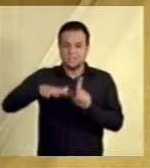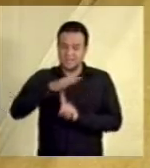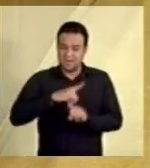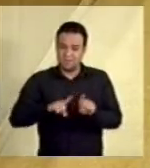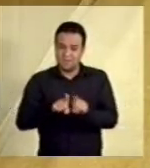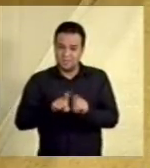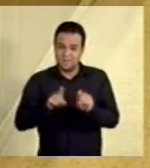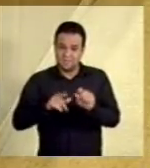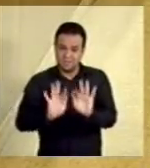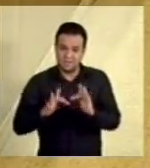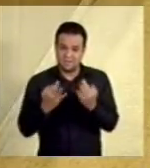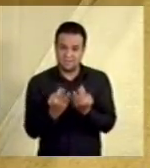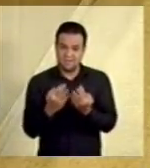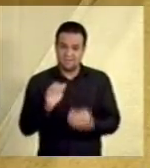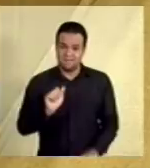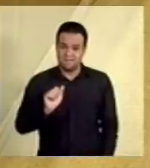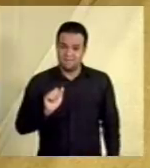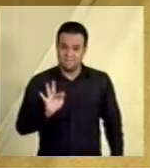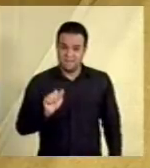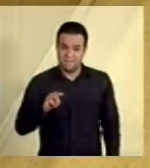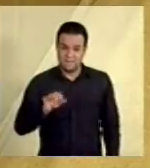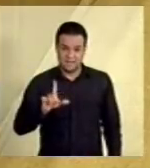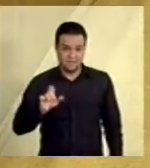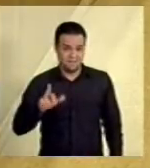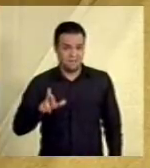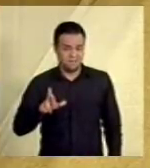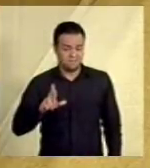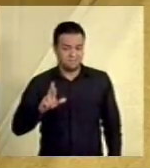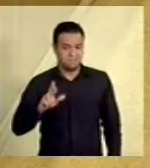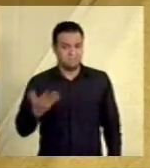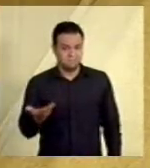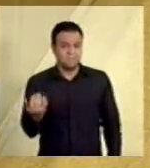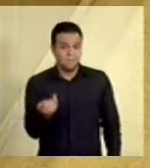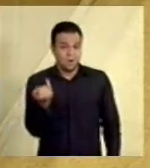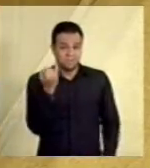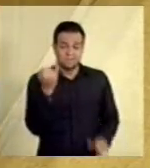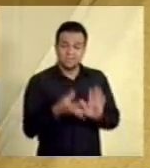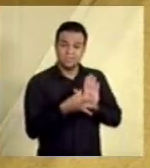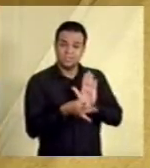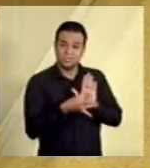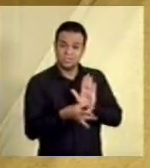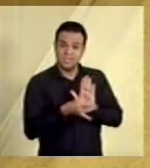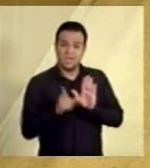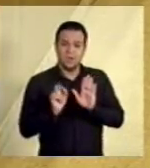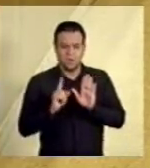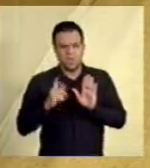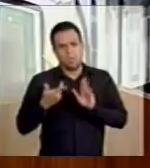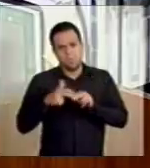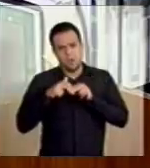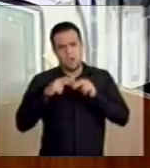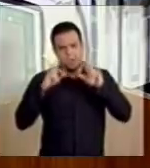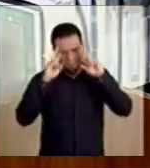familiares. Aqui, senhora presidente, vale a pena destacar, até mesmo por